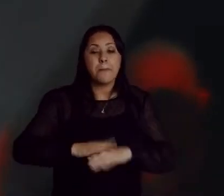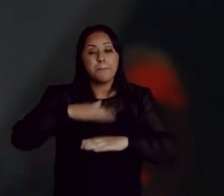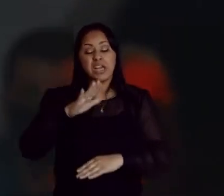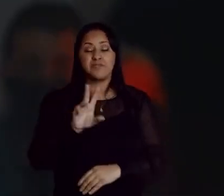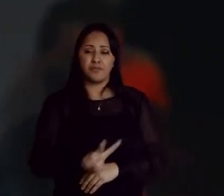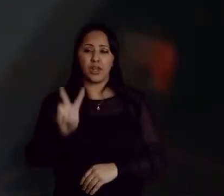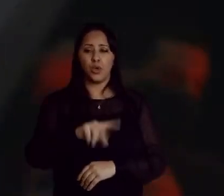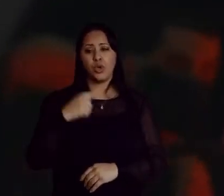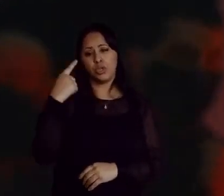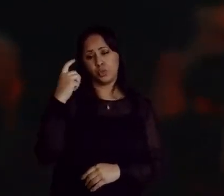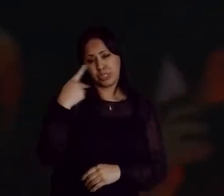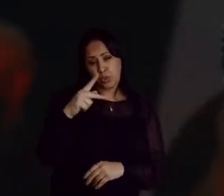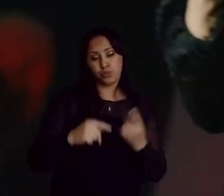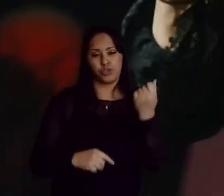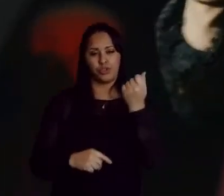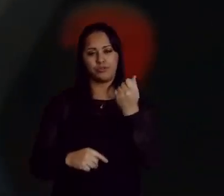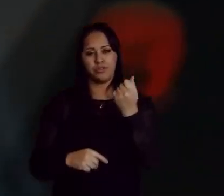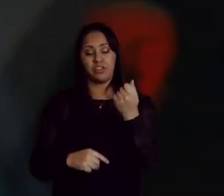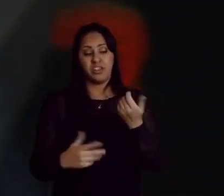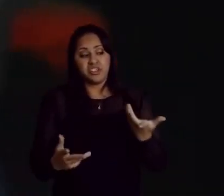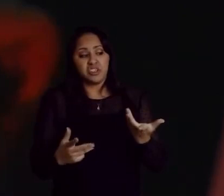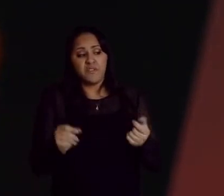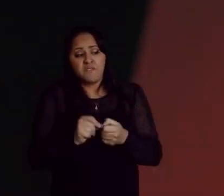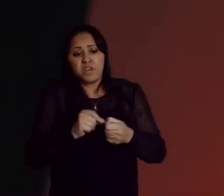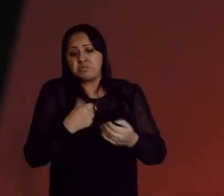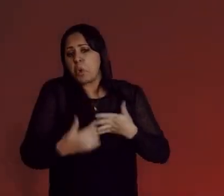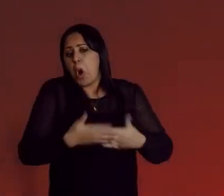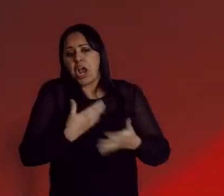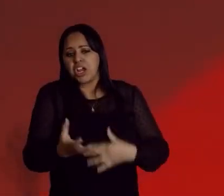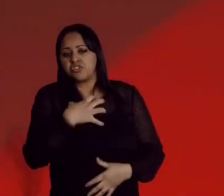dinheiro. E a gente é jogado de qualquer jeito.